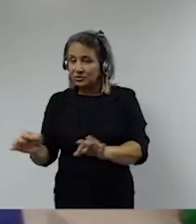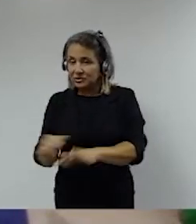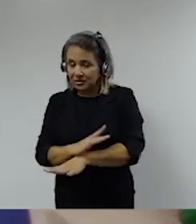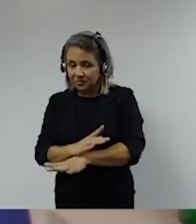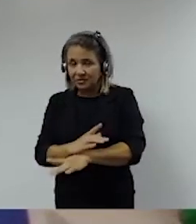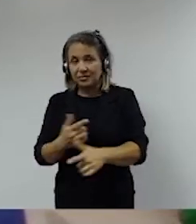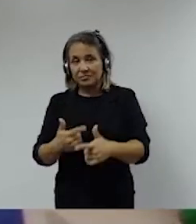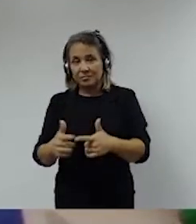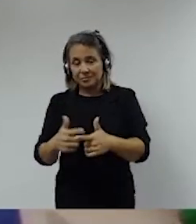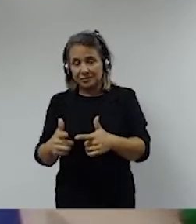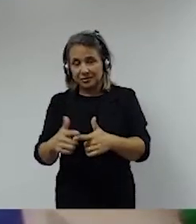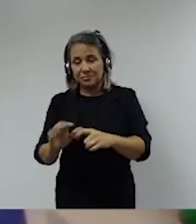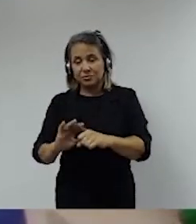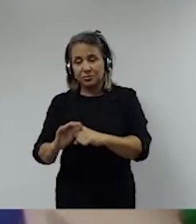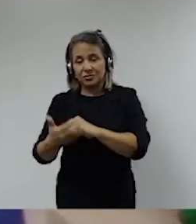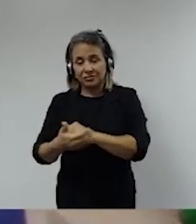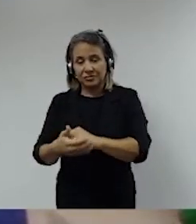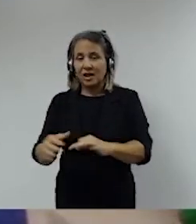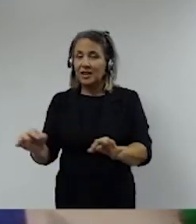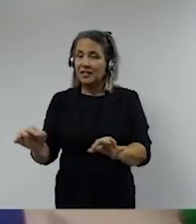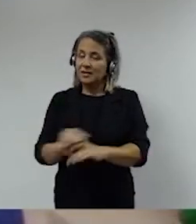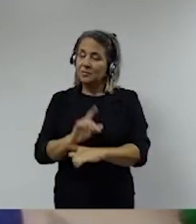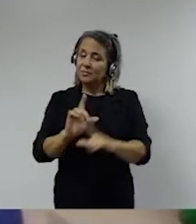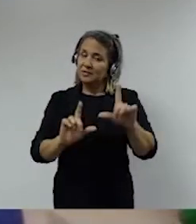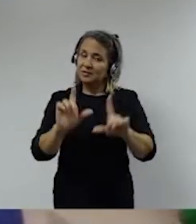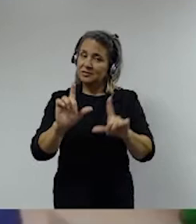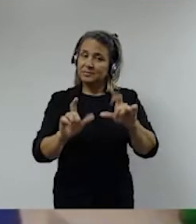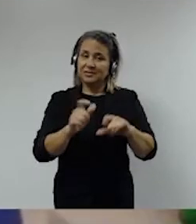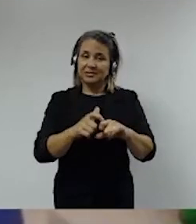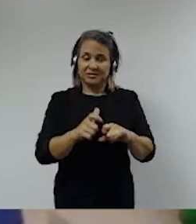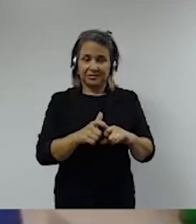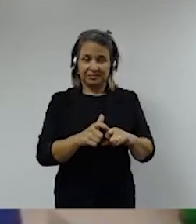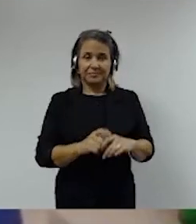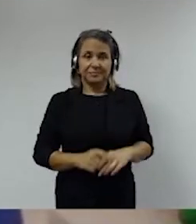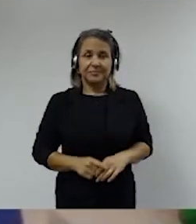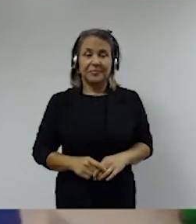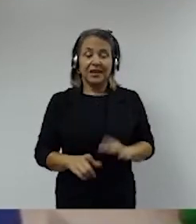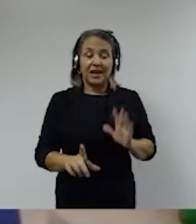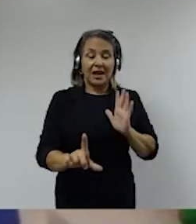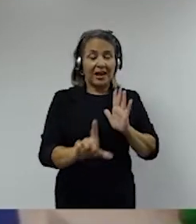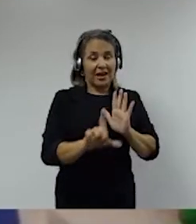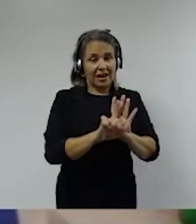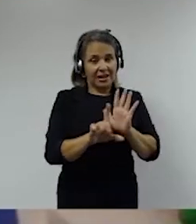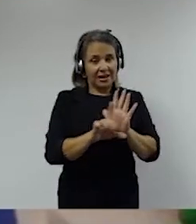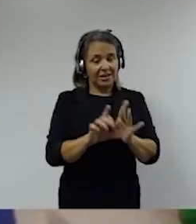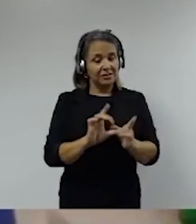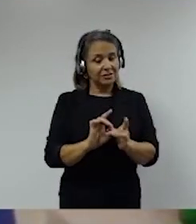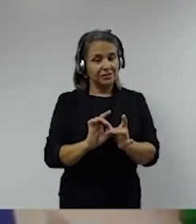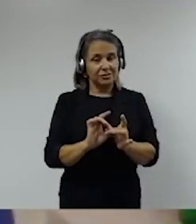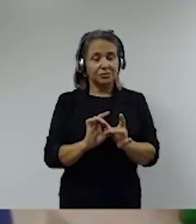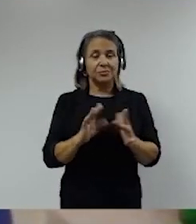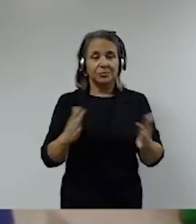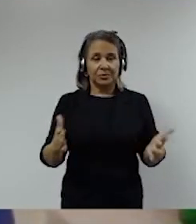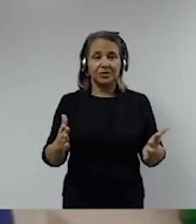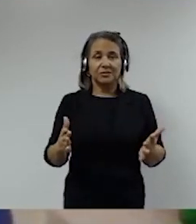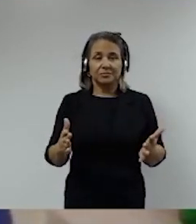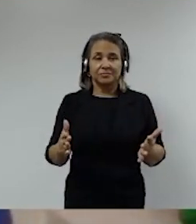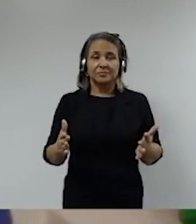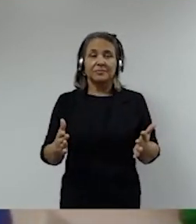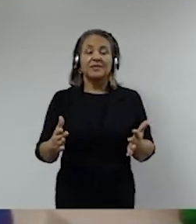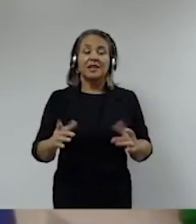emergencial o uso enquanto durar a crise. Então, a lei dispõe conceitua